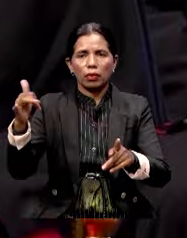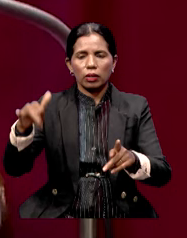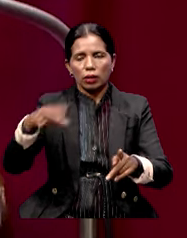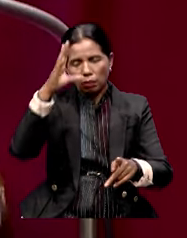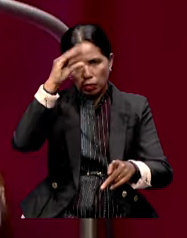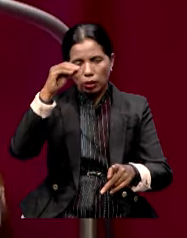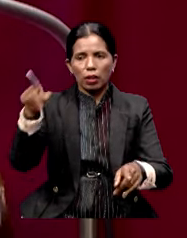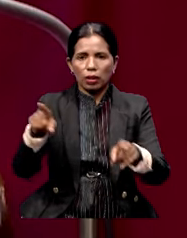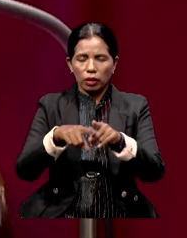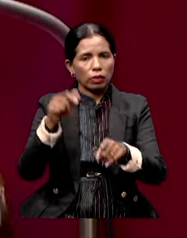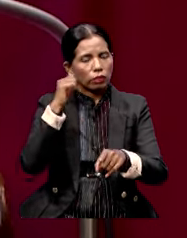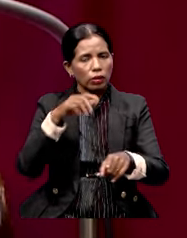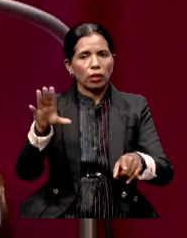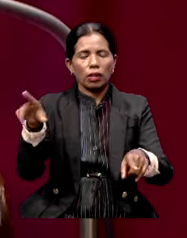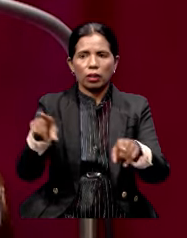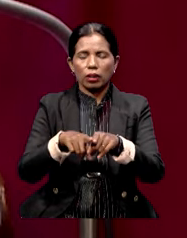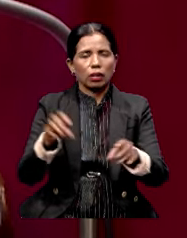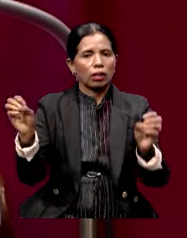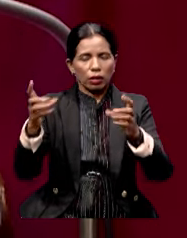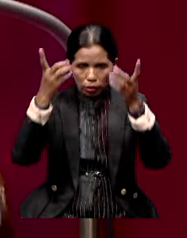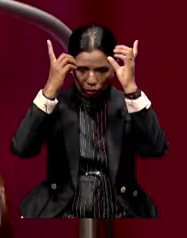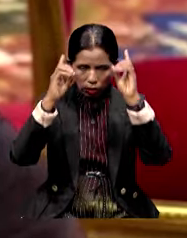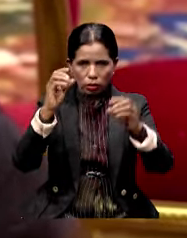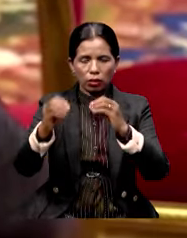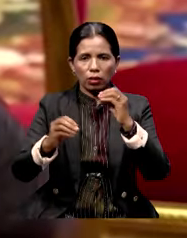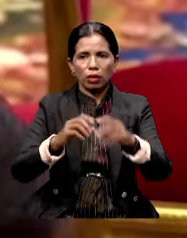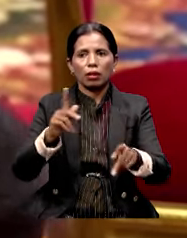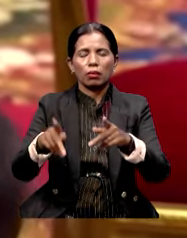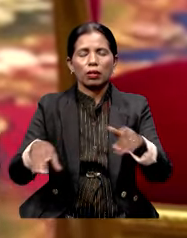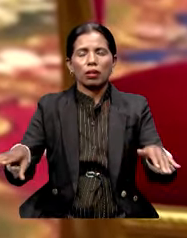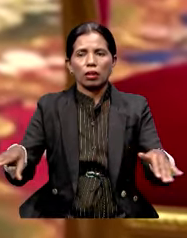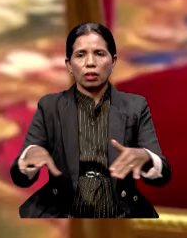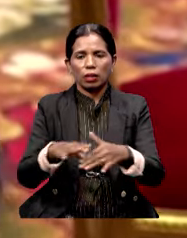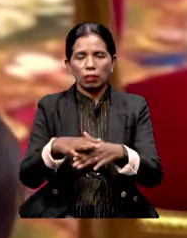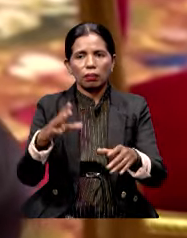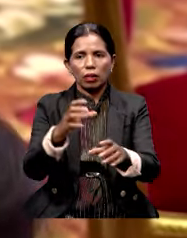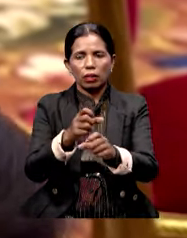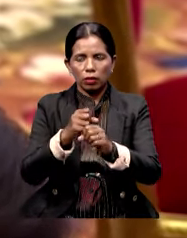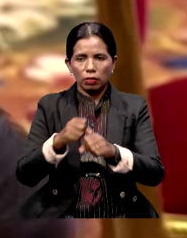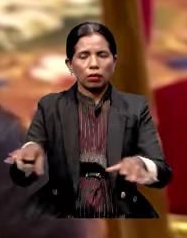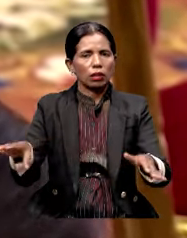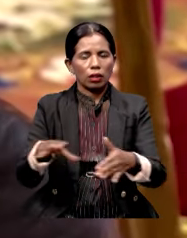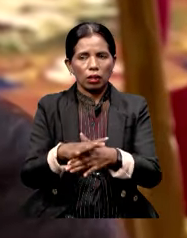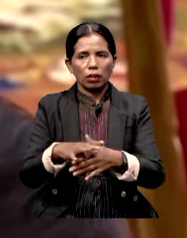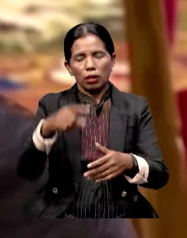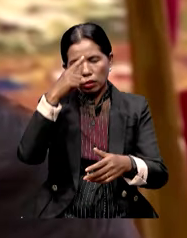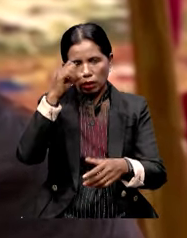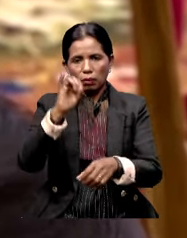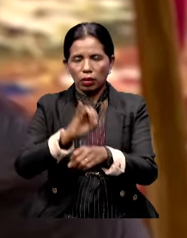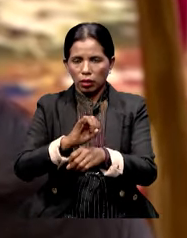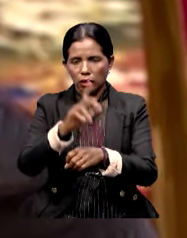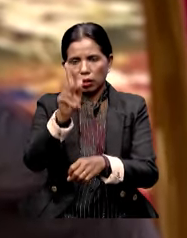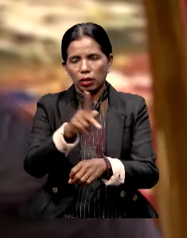Hanesan, mas bem, decisão nela significa que casal Rosexo Hanesan belecimo sacramento cabem, também a Igreja